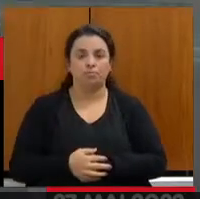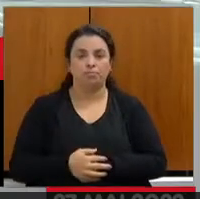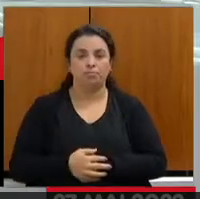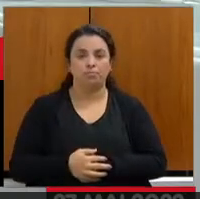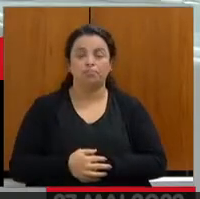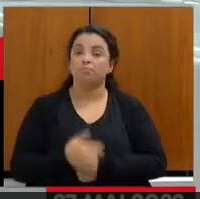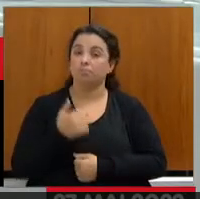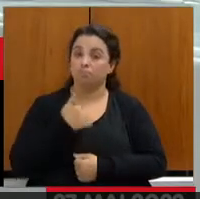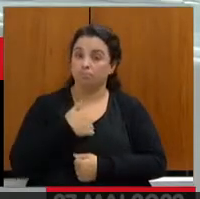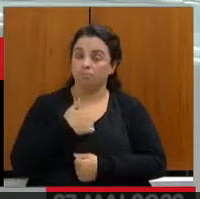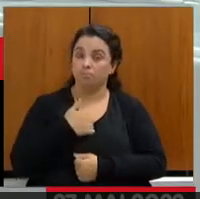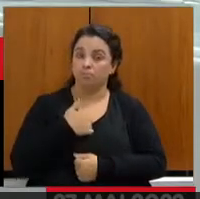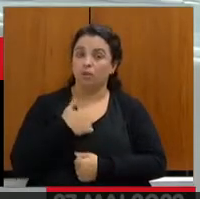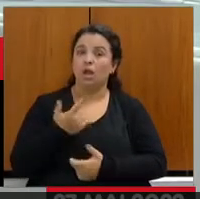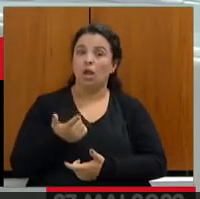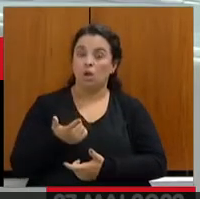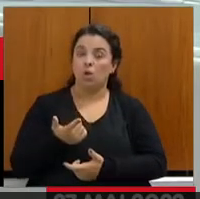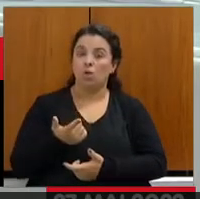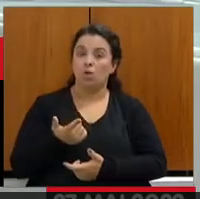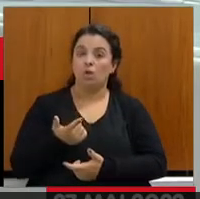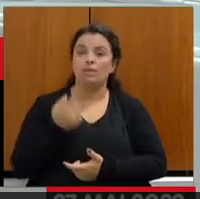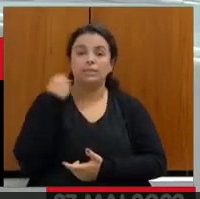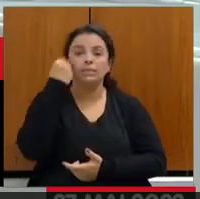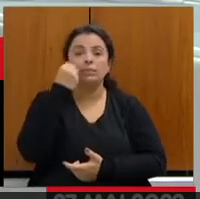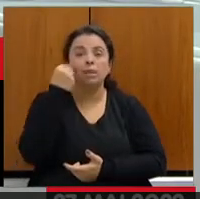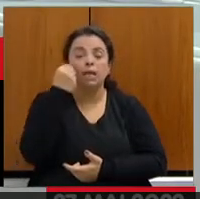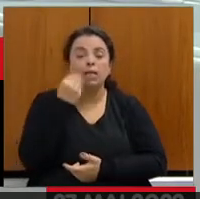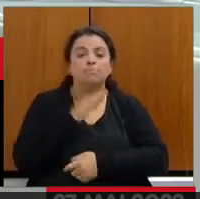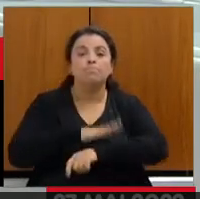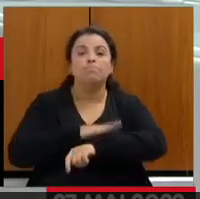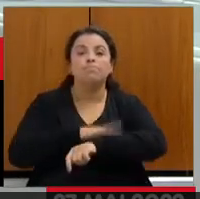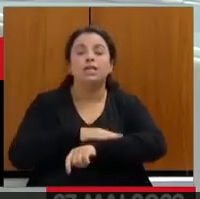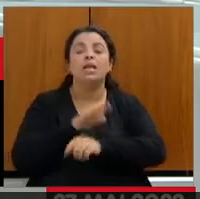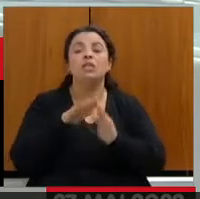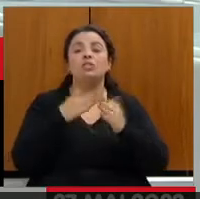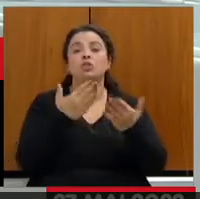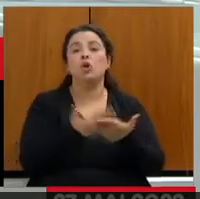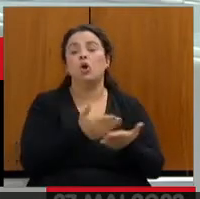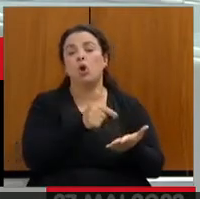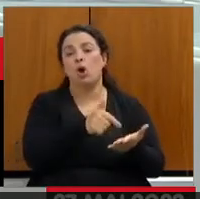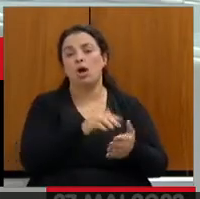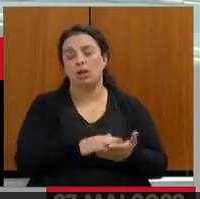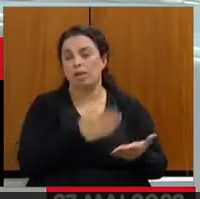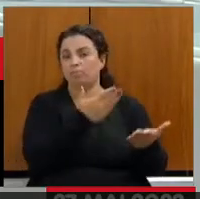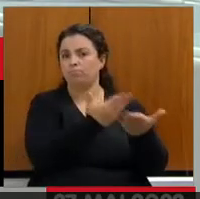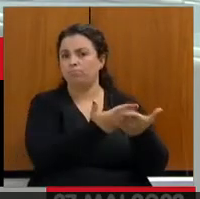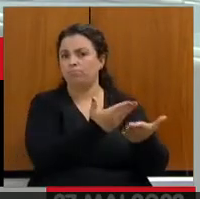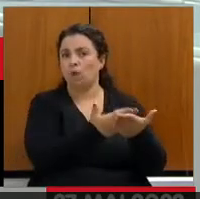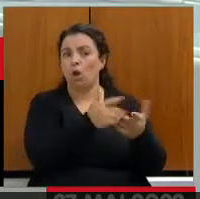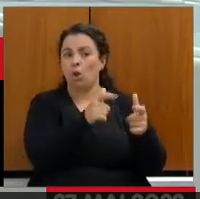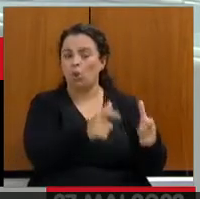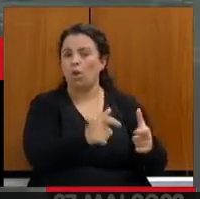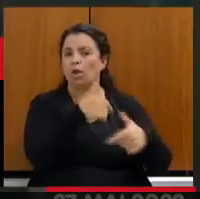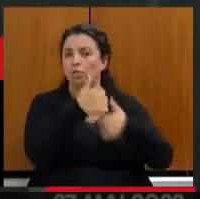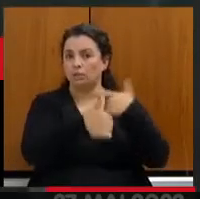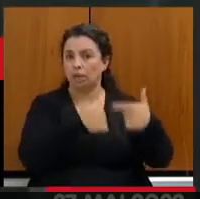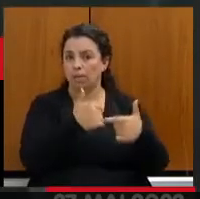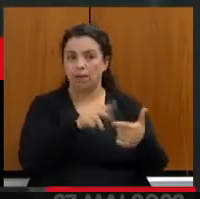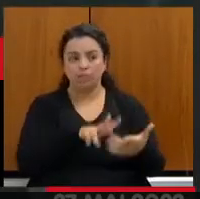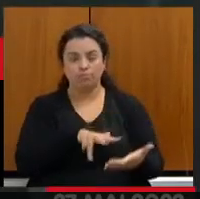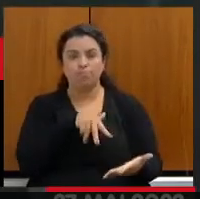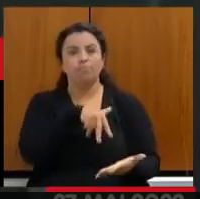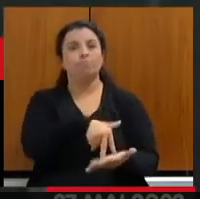e eu venho do chão da escola meu lugar de trabalho de resistência e luta